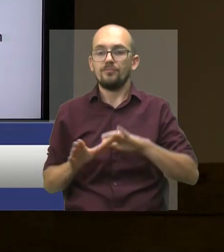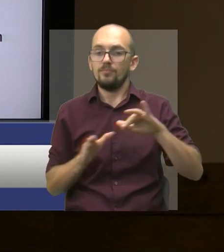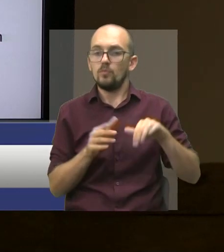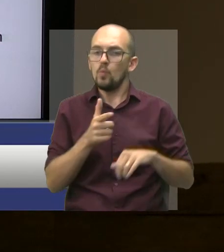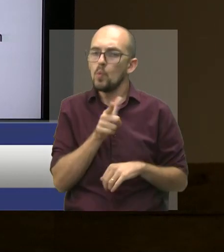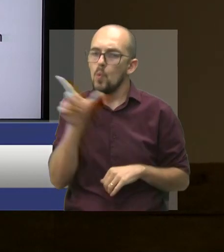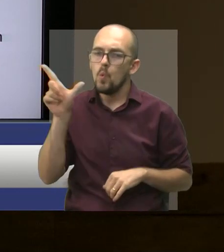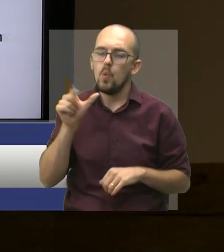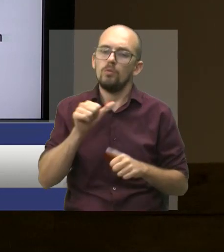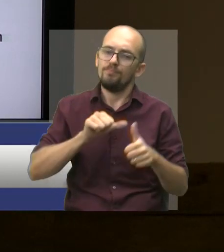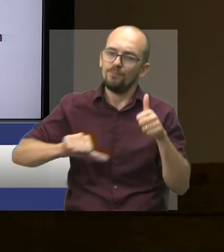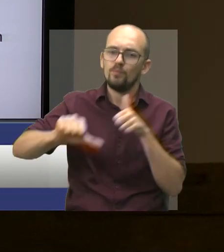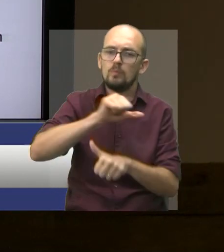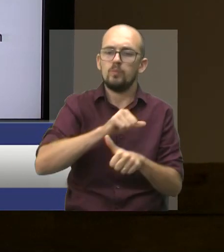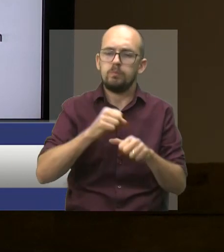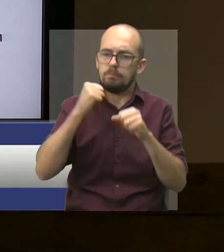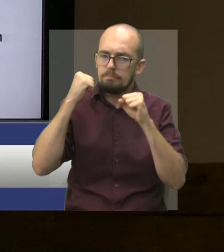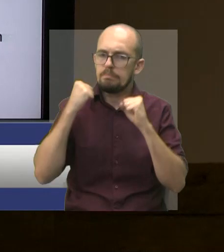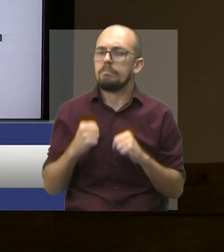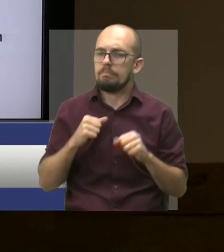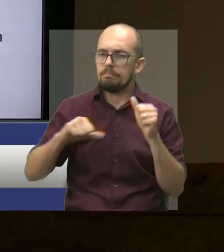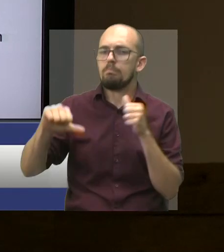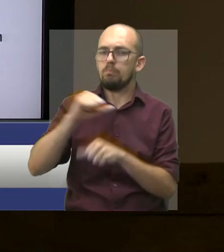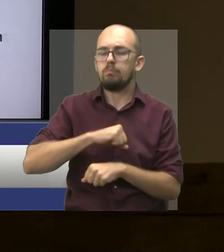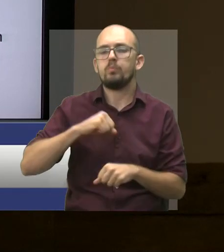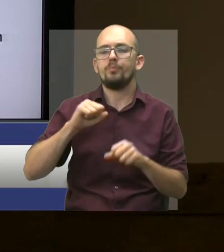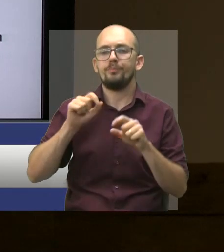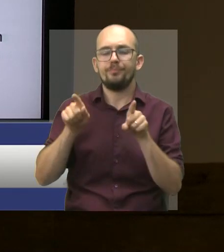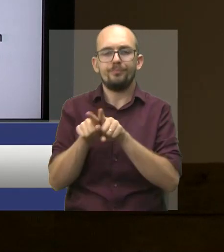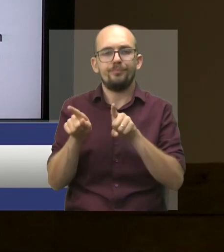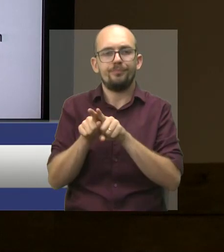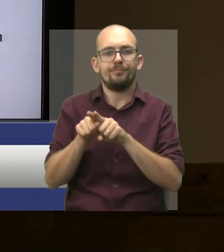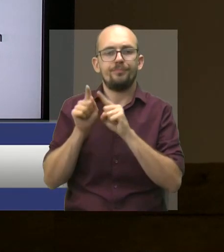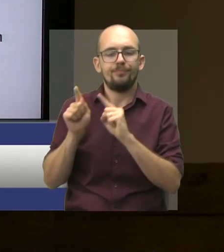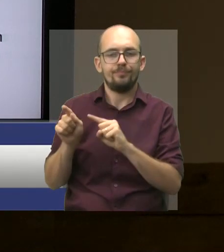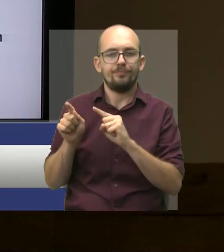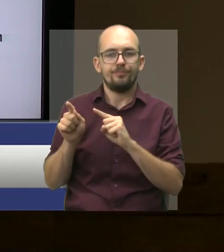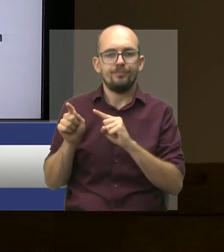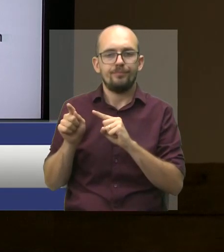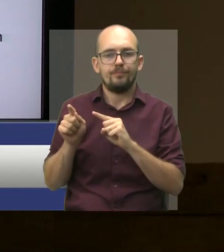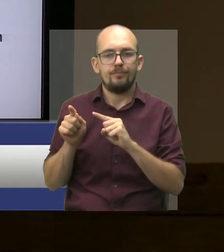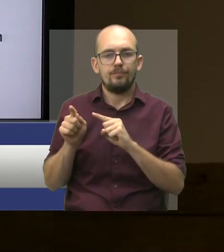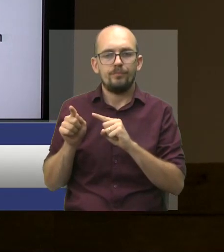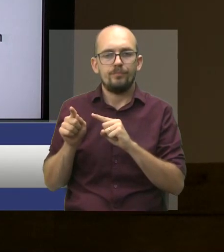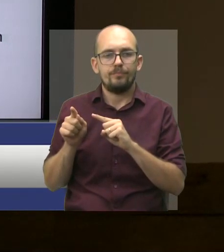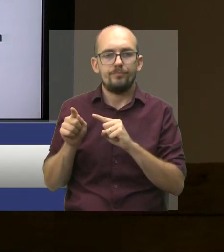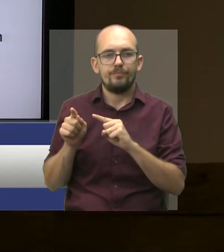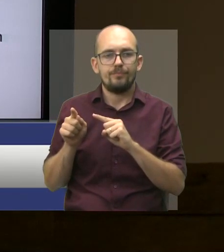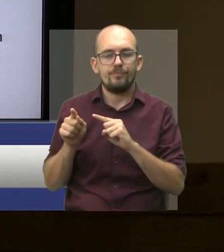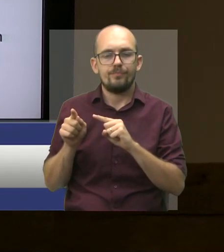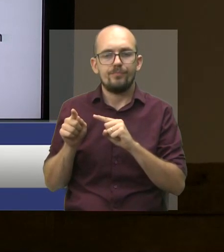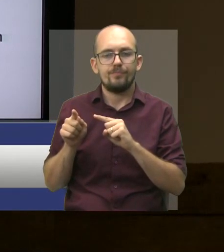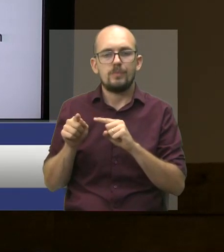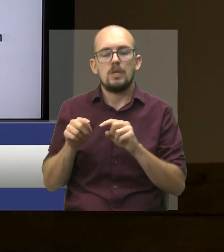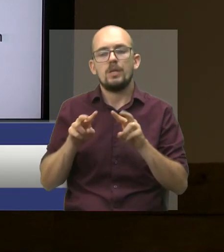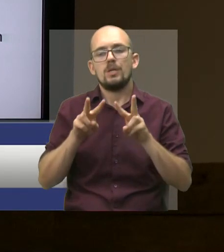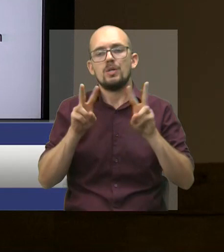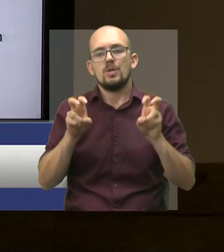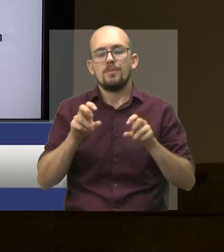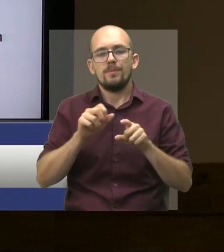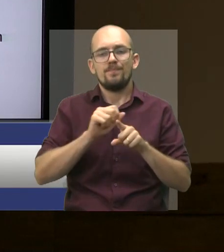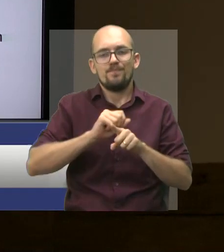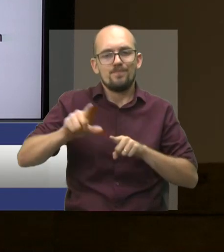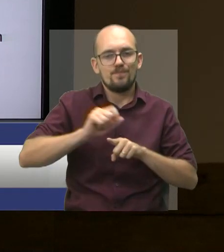de cálculos das concessões desses benefícios é com relação às